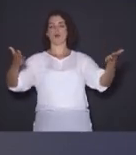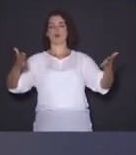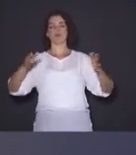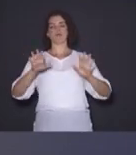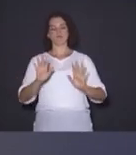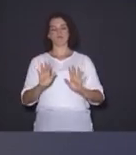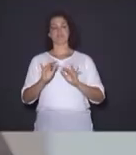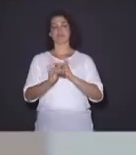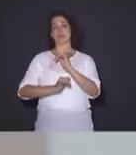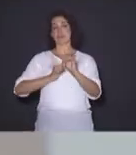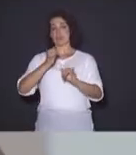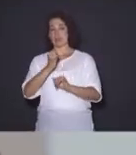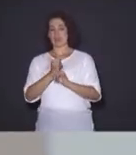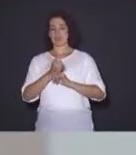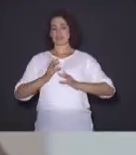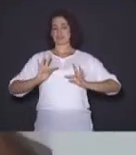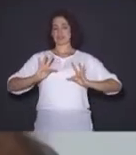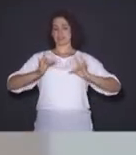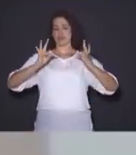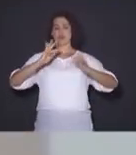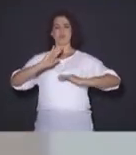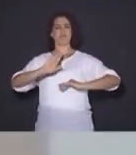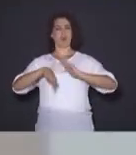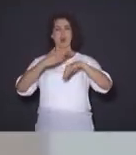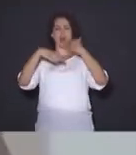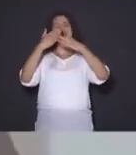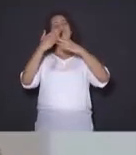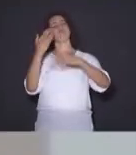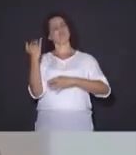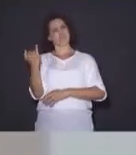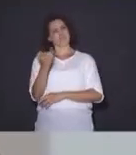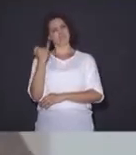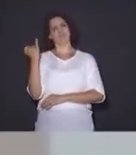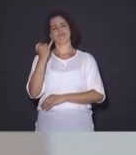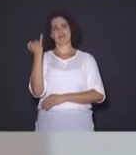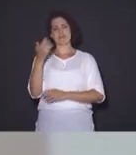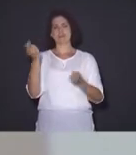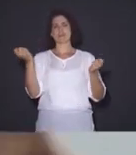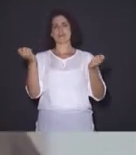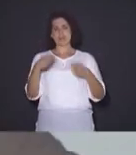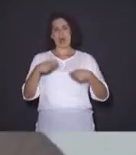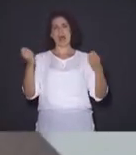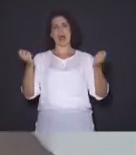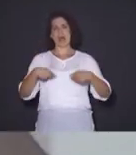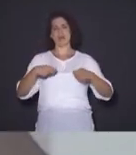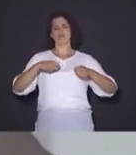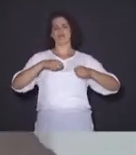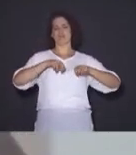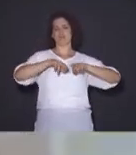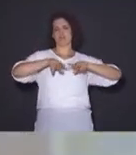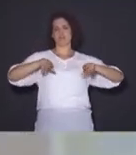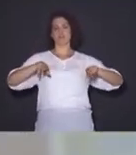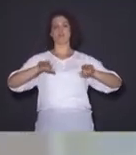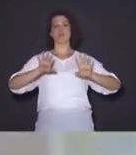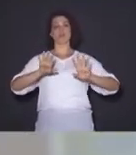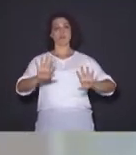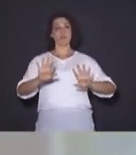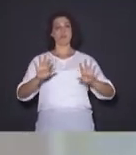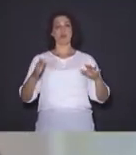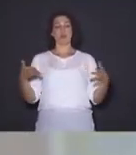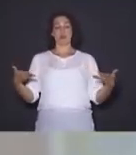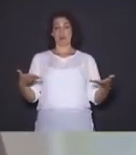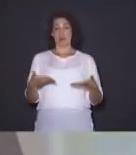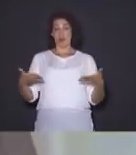das tecnologias ela é muito importante para viabilizar tudo isso só que nós estamos vivendo um momento